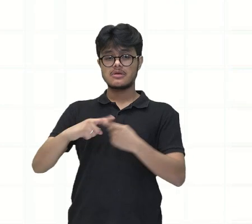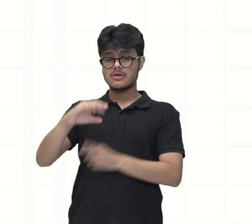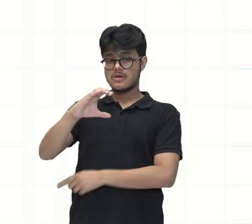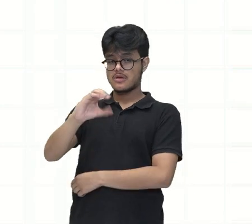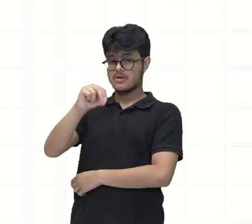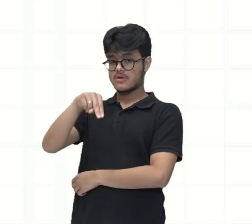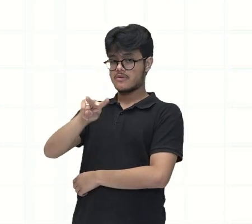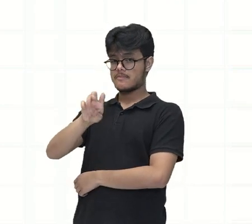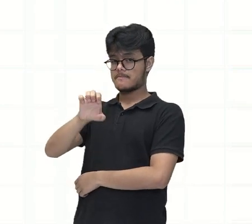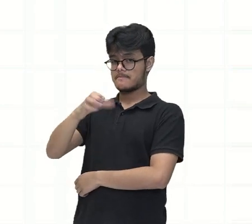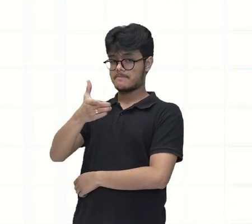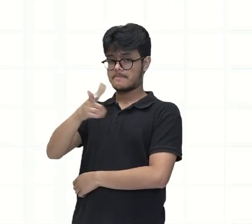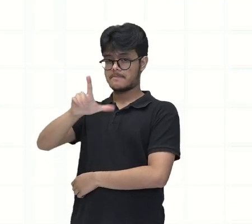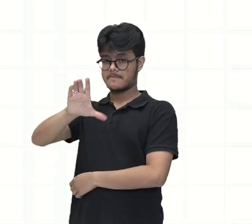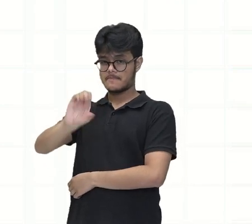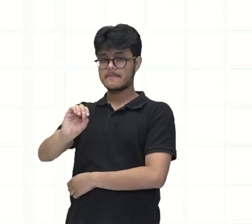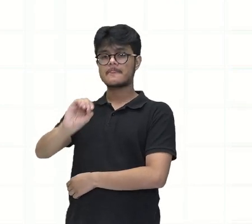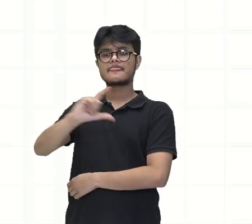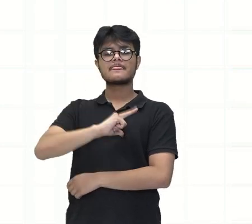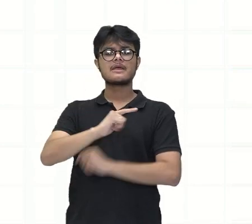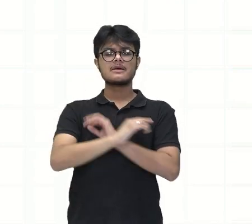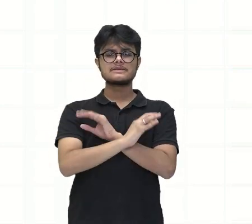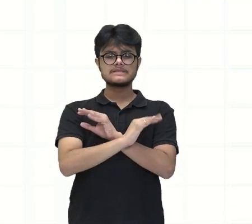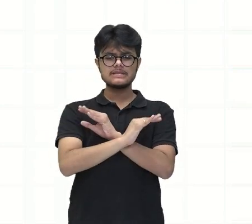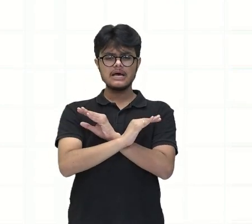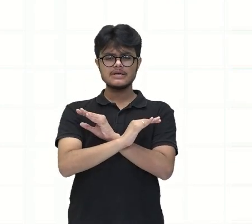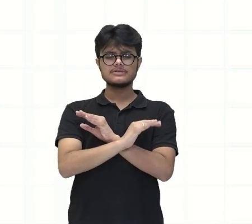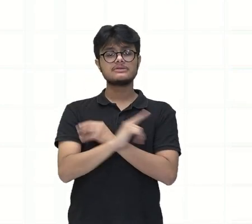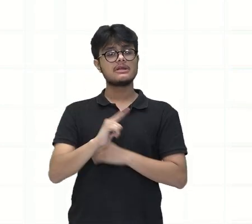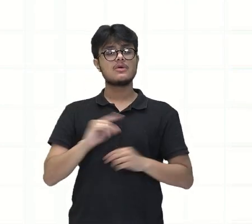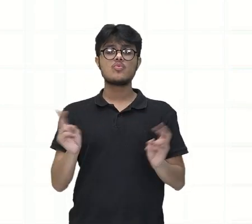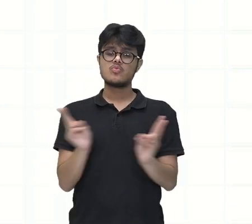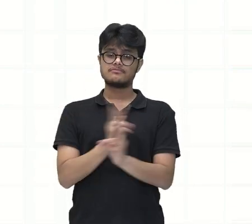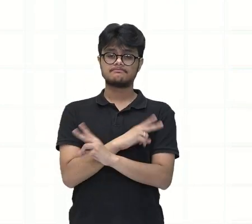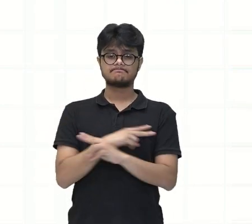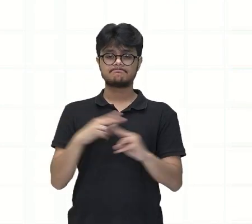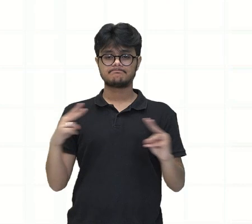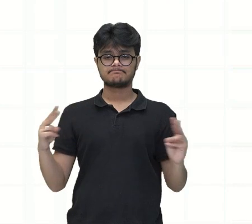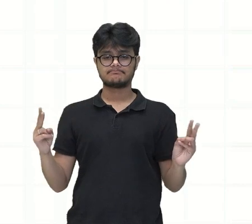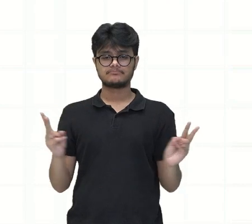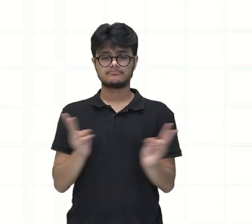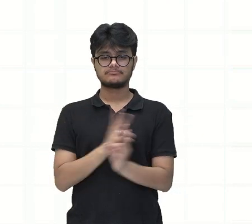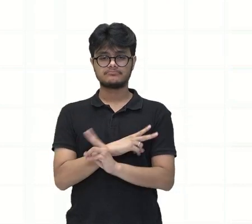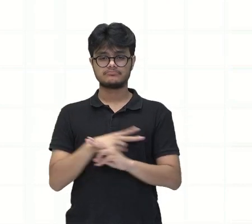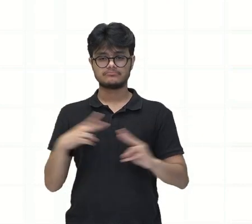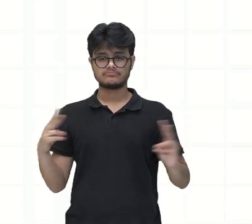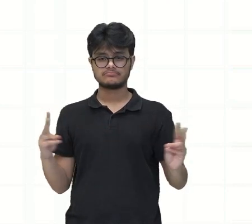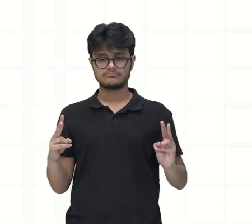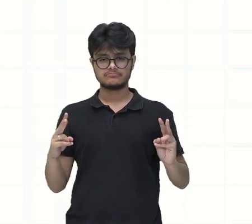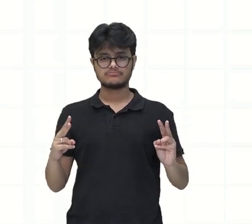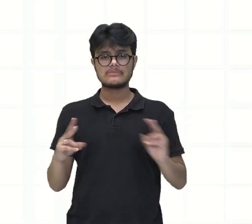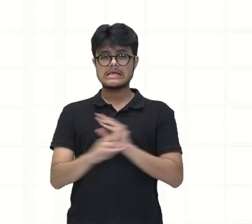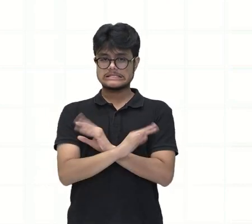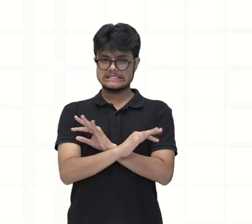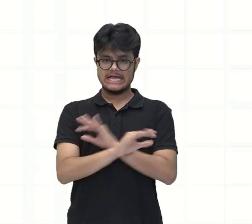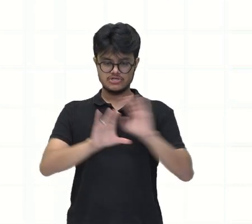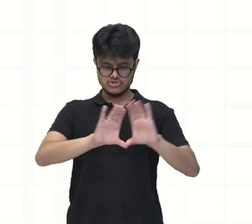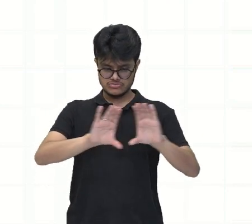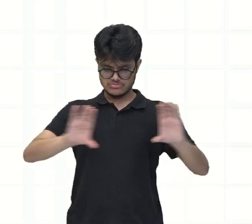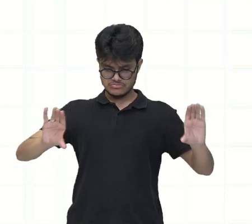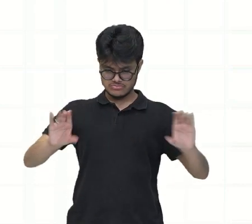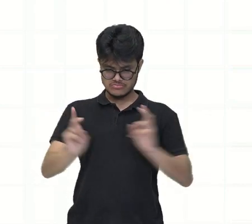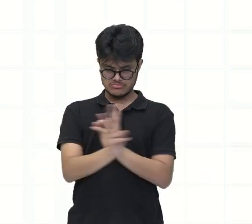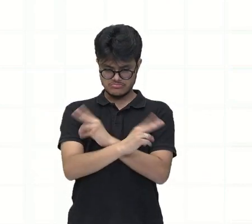de cidades e de toda a camada de ar que compõe a atmosfera, né? As camadas da